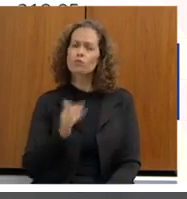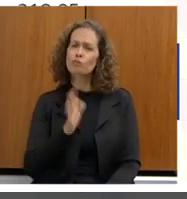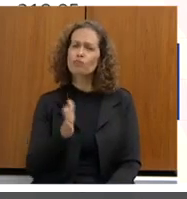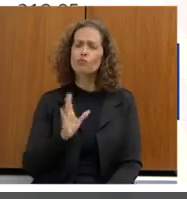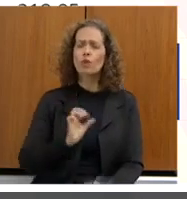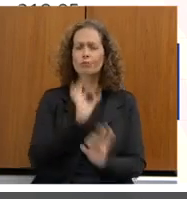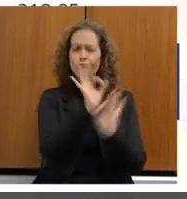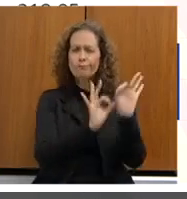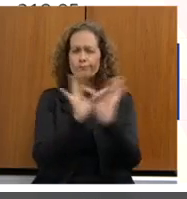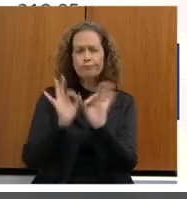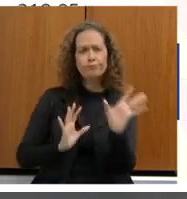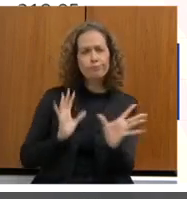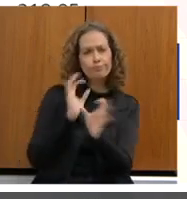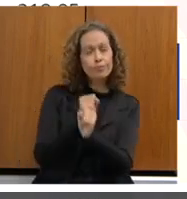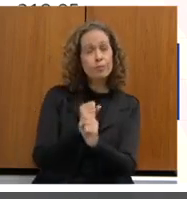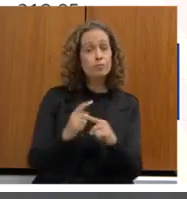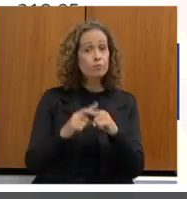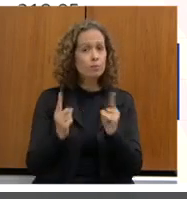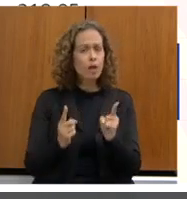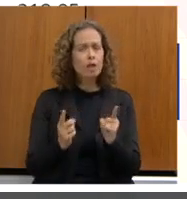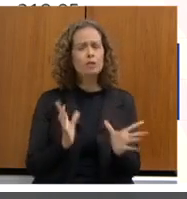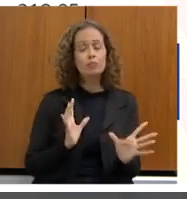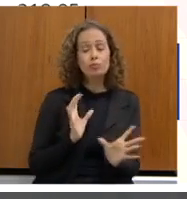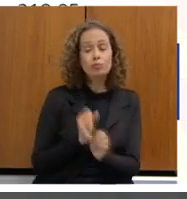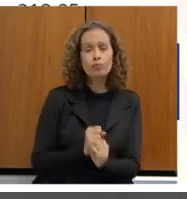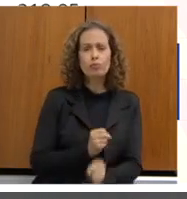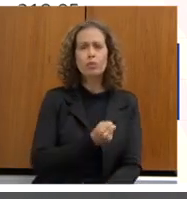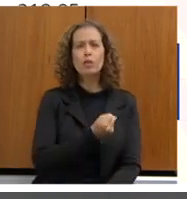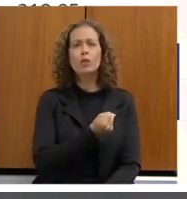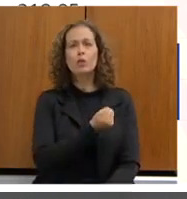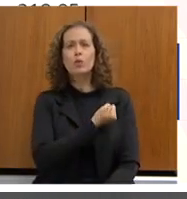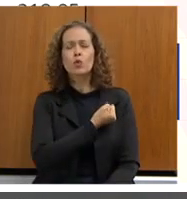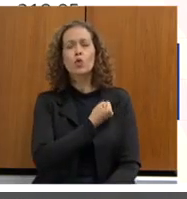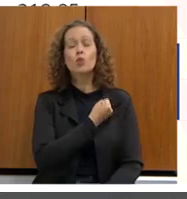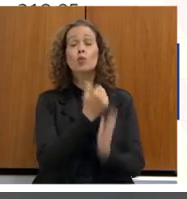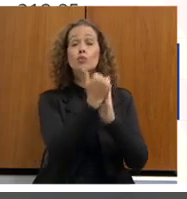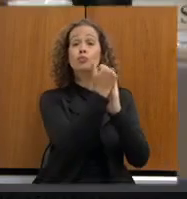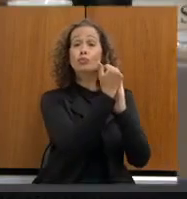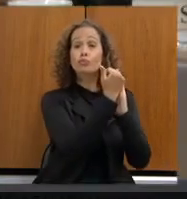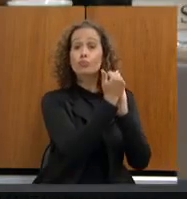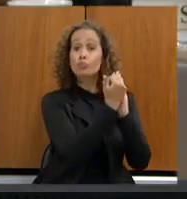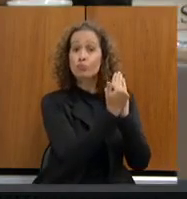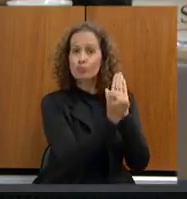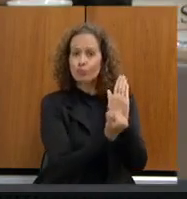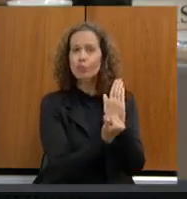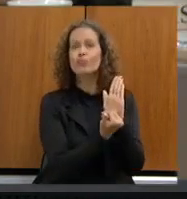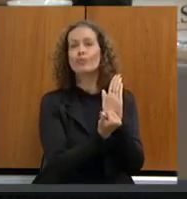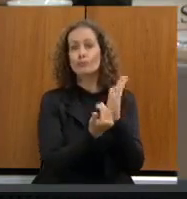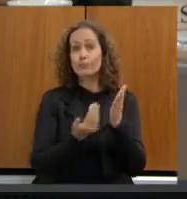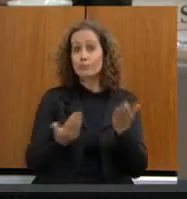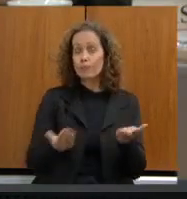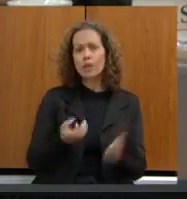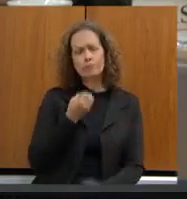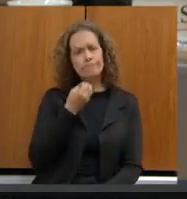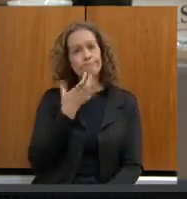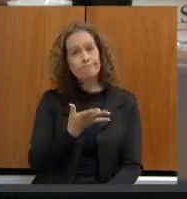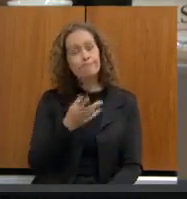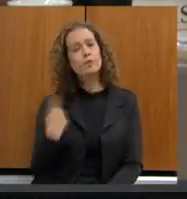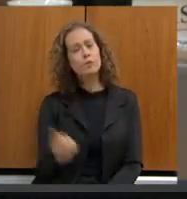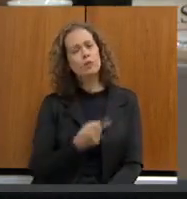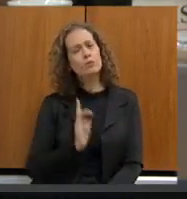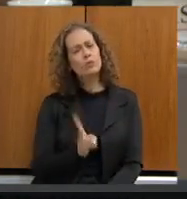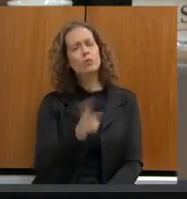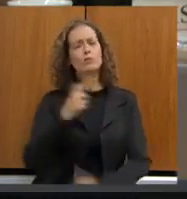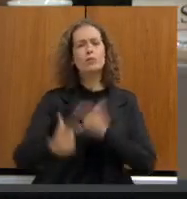projeção é mas é só o números é queda sobre queda isso aqui é impressionante é que nós continuamos